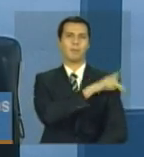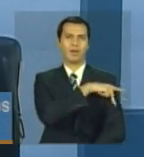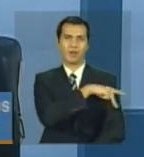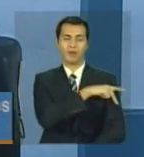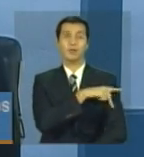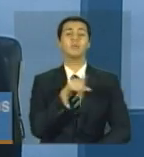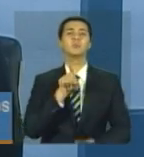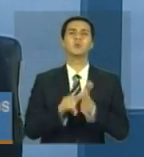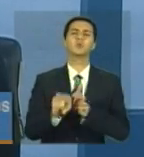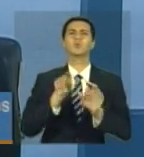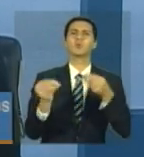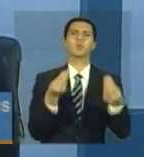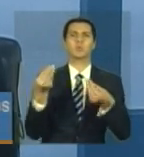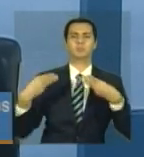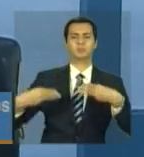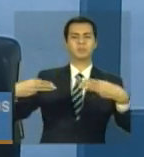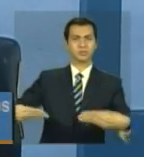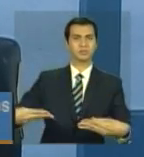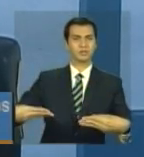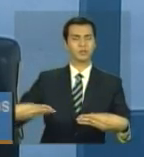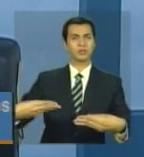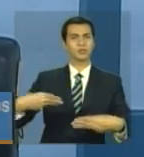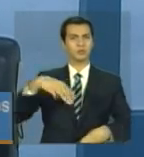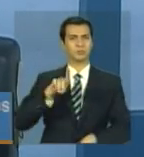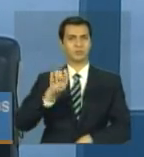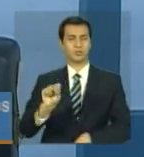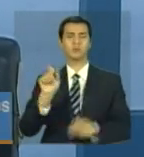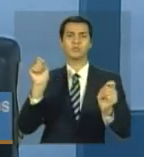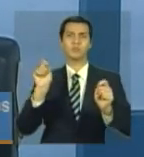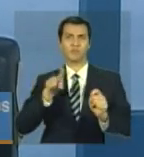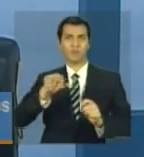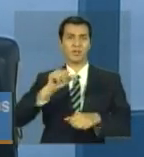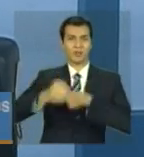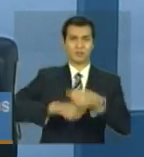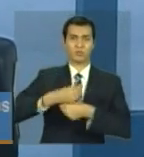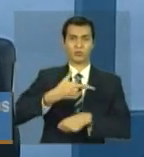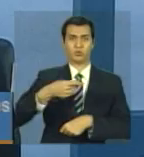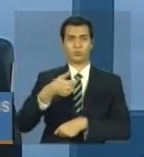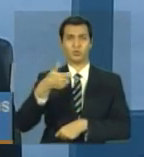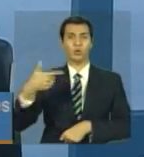a melhoria do funcionamento das cozinhas, dos restaurantes e dos bancos de alimentos, diretor?